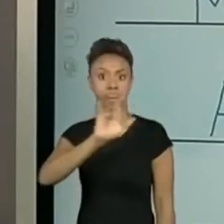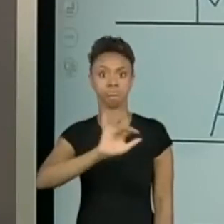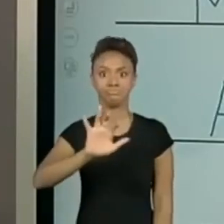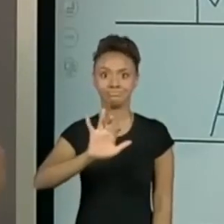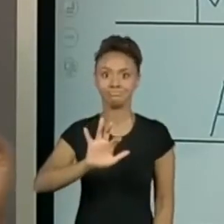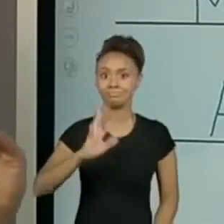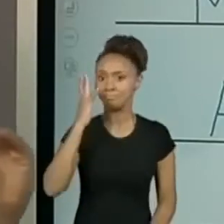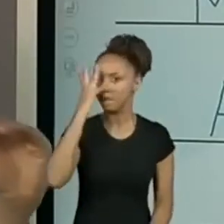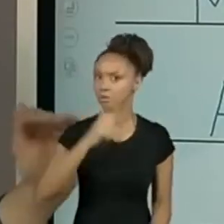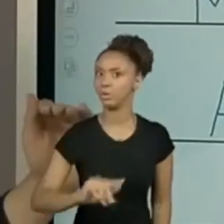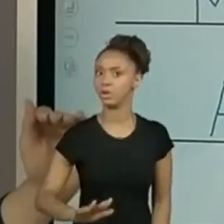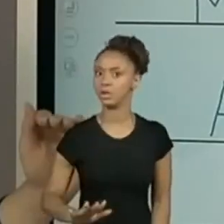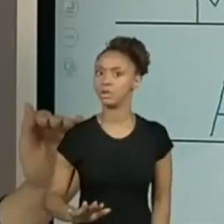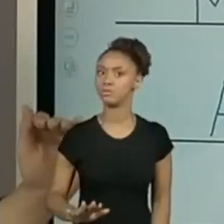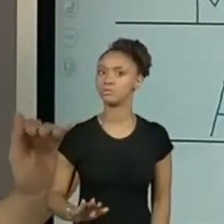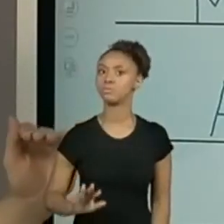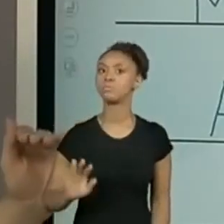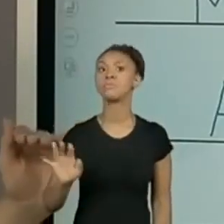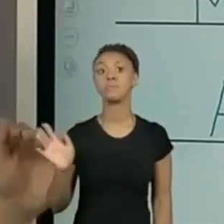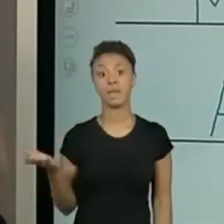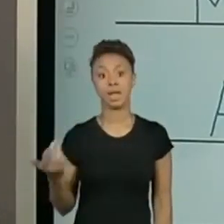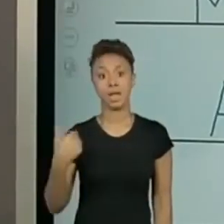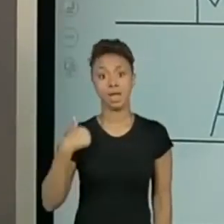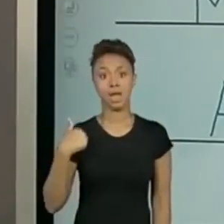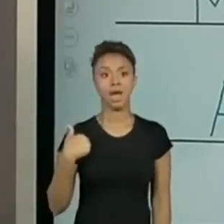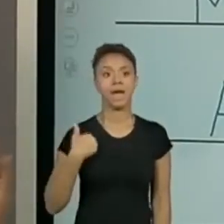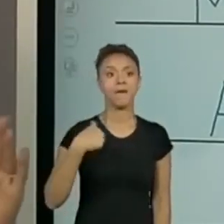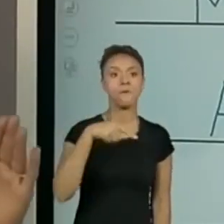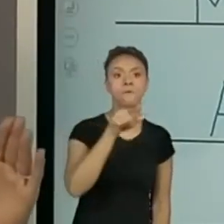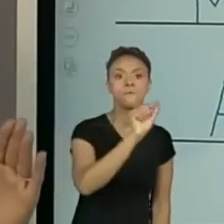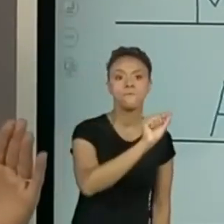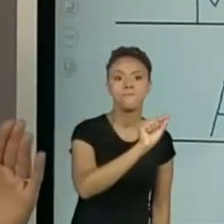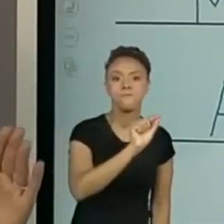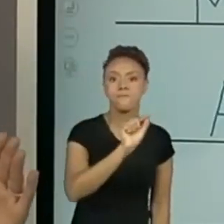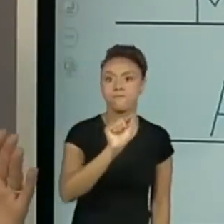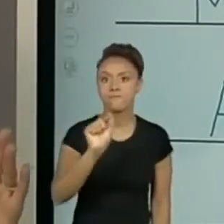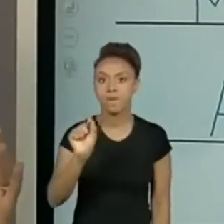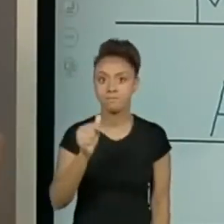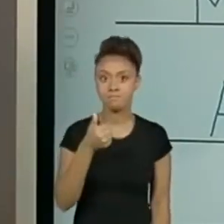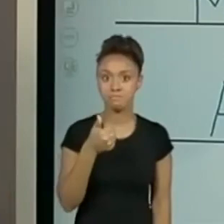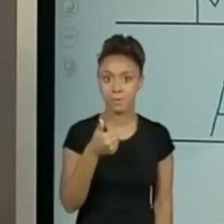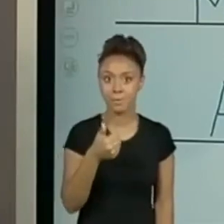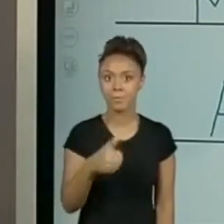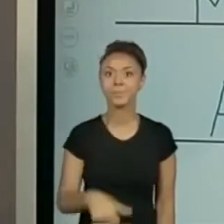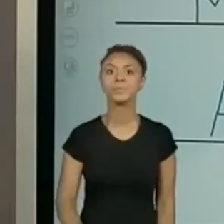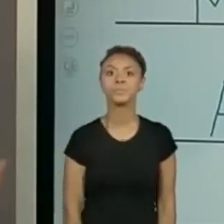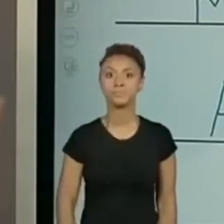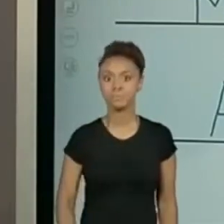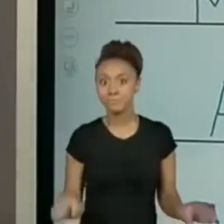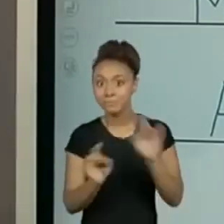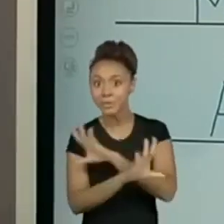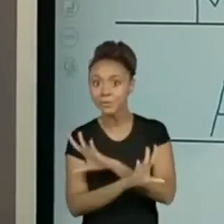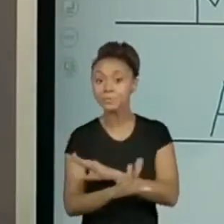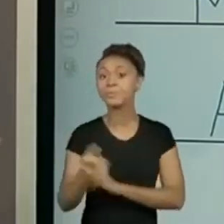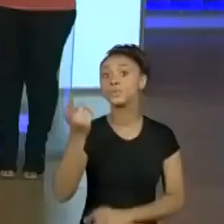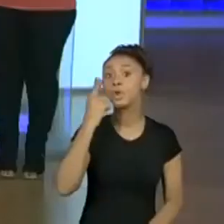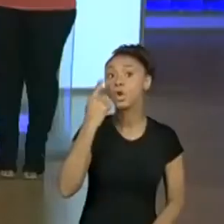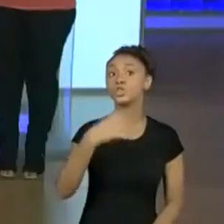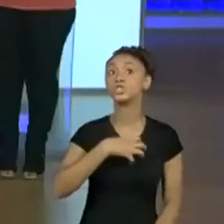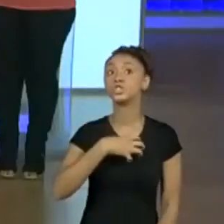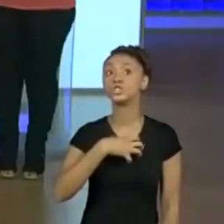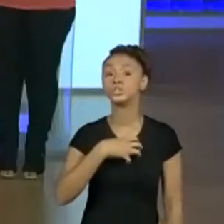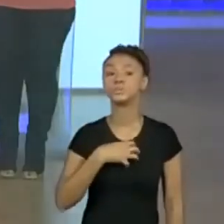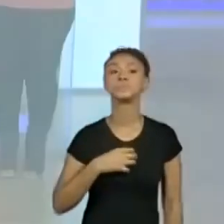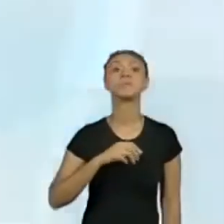A professora Kelly vai passar um traço embaixo da palavra almôndegas e vocês leem junto com ela, tudo bem? Todo mundo preparado? Vamos lá juntos,